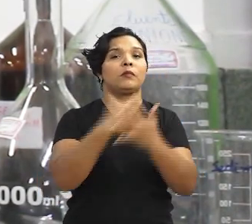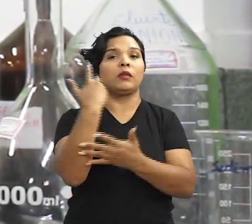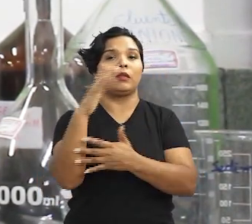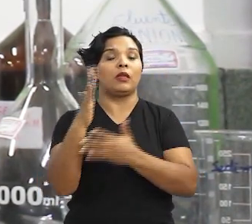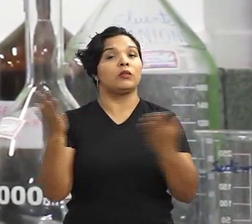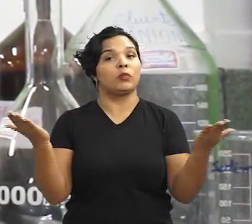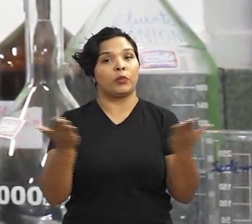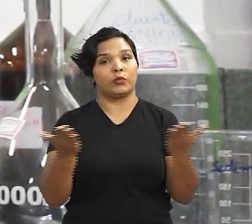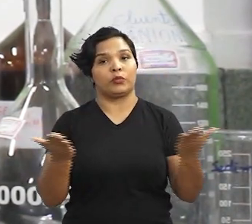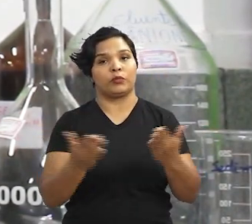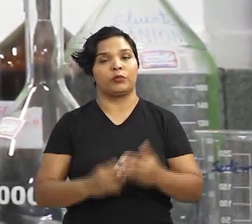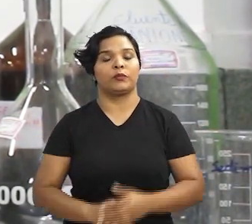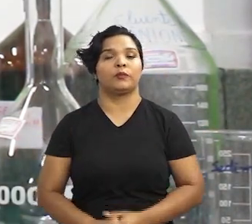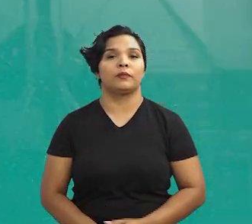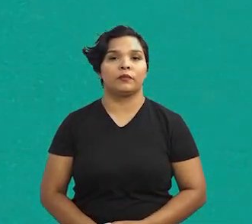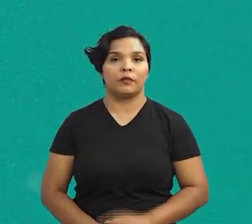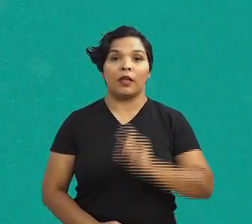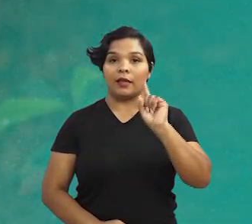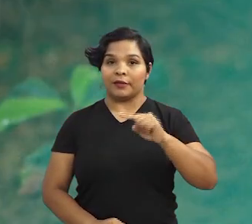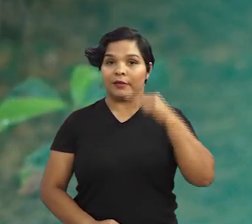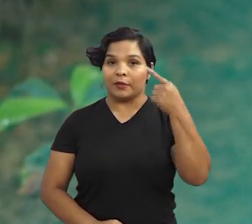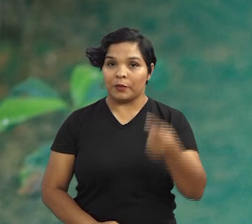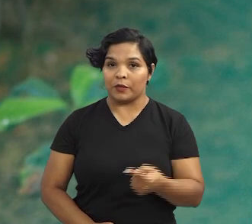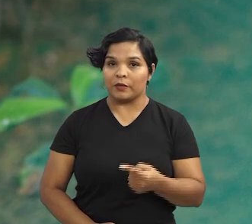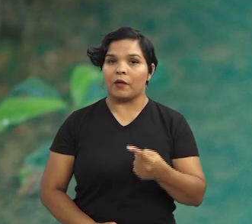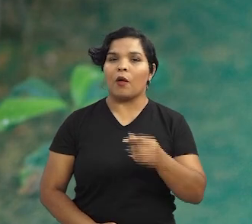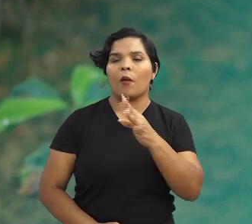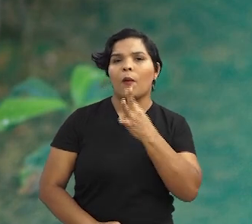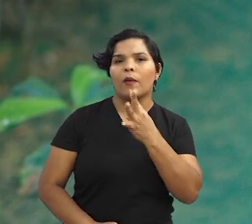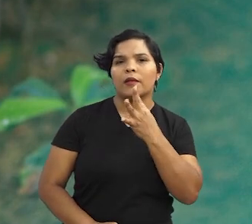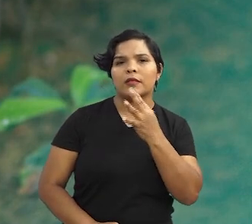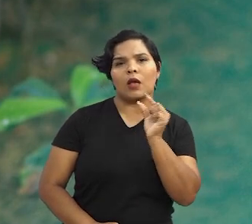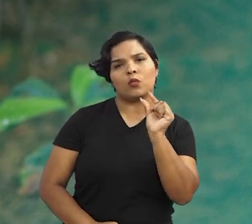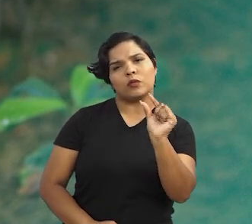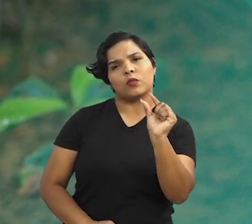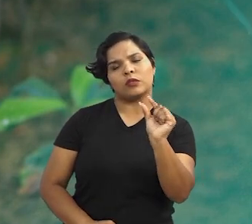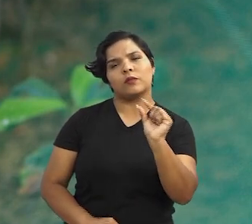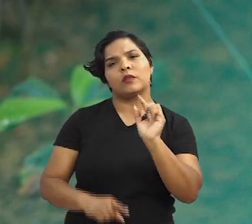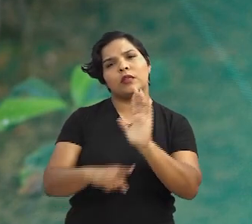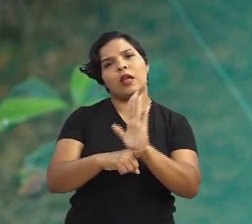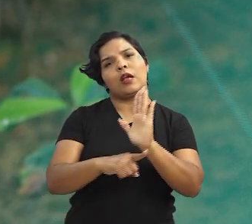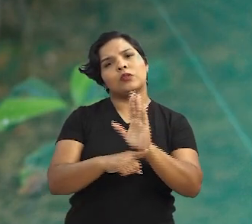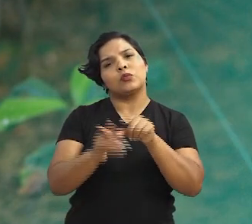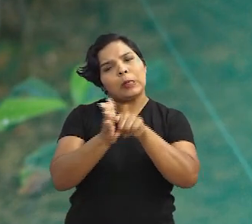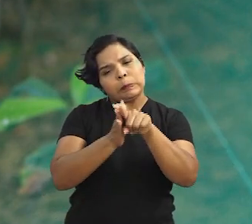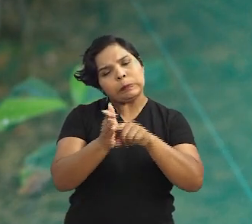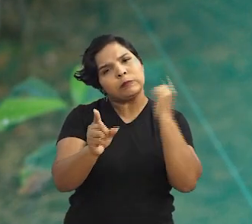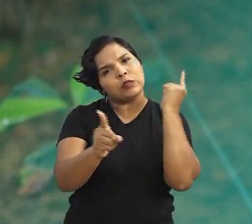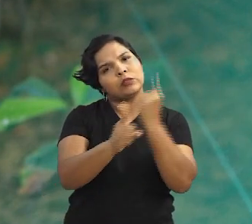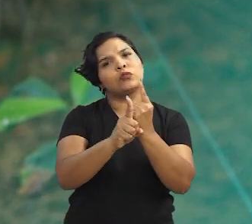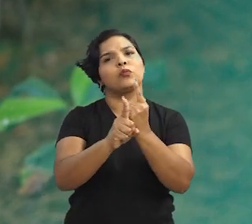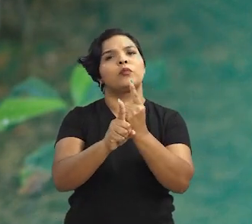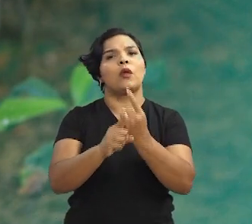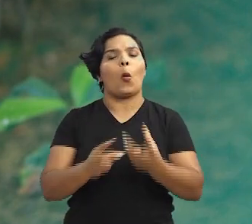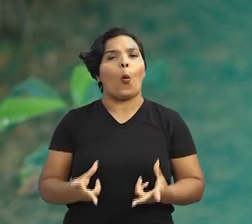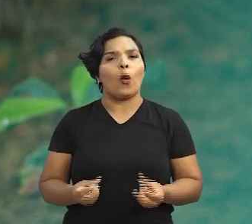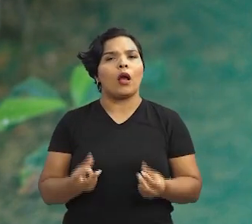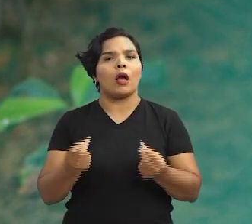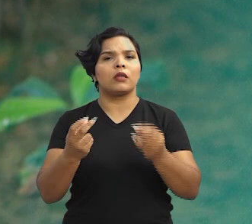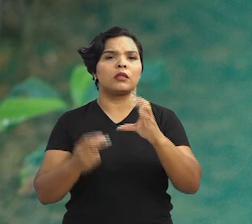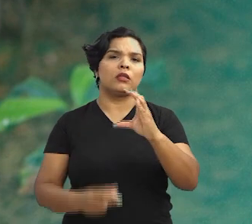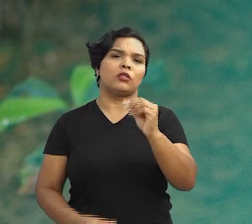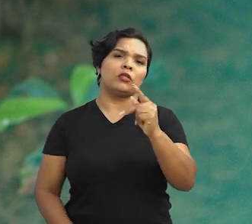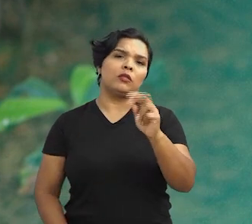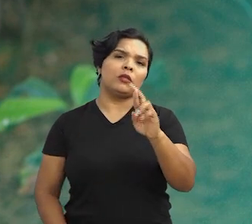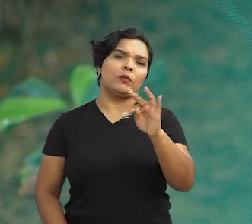ambientais da atualidade. No próximo bloco, vamos conhecer um dispositivo que auxilia no diagnóstico da dengue e do